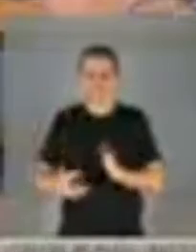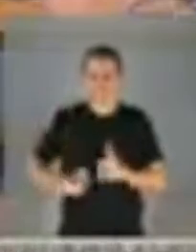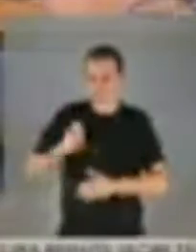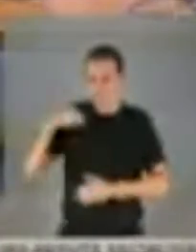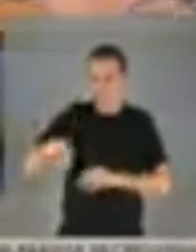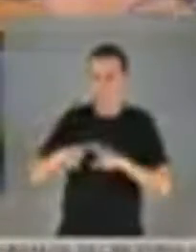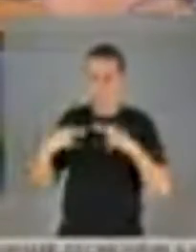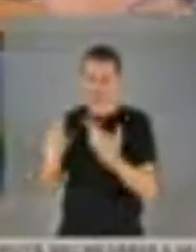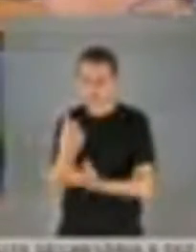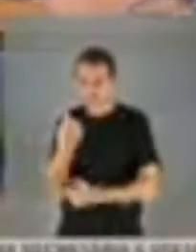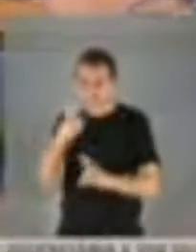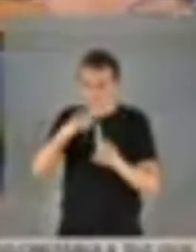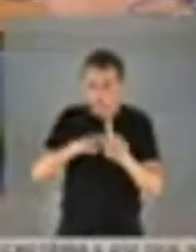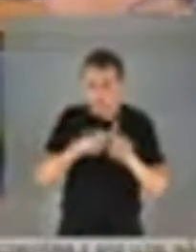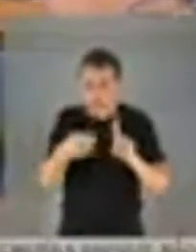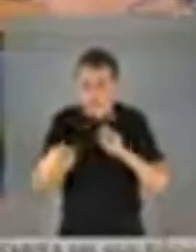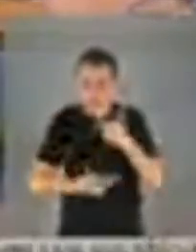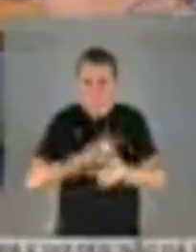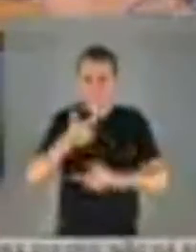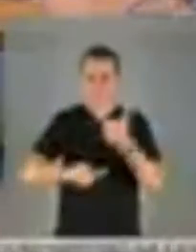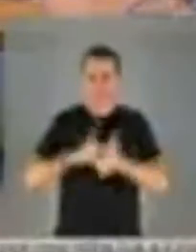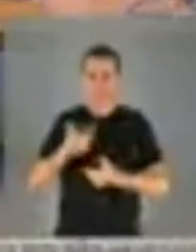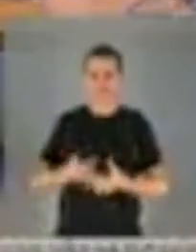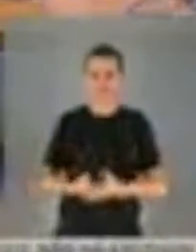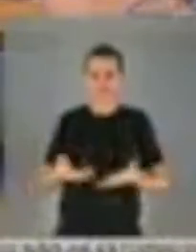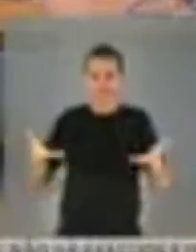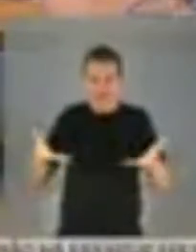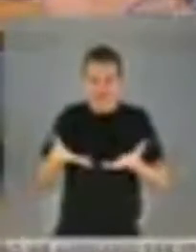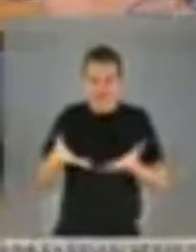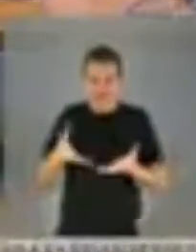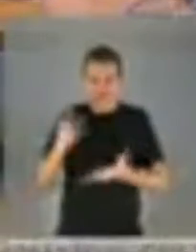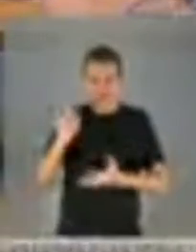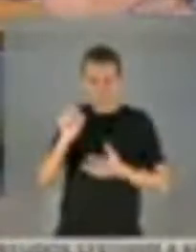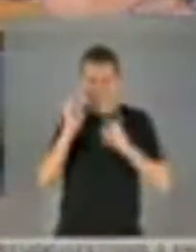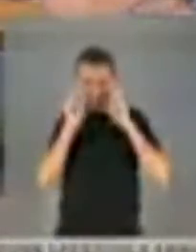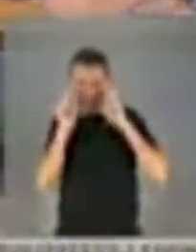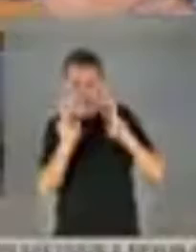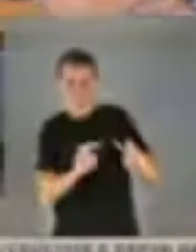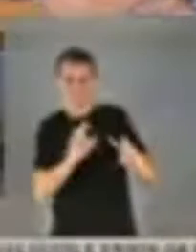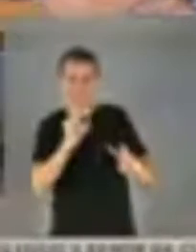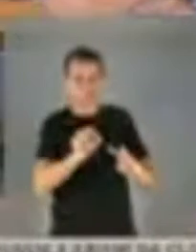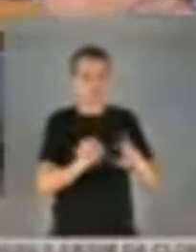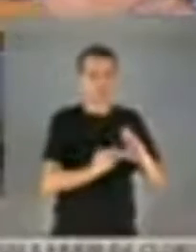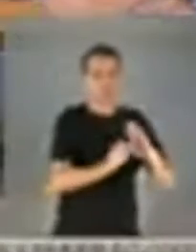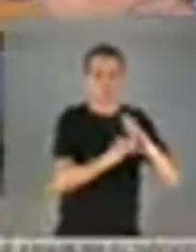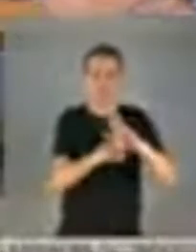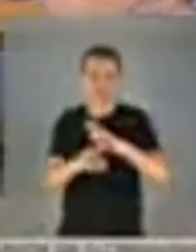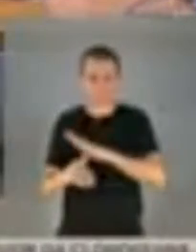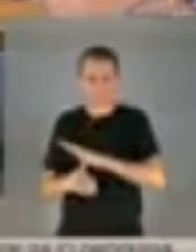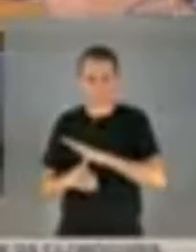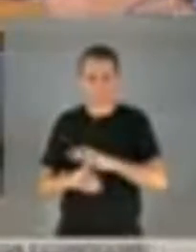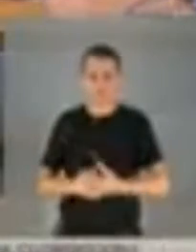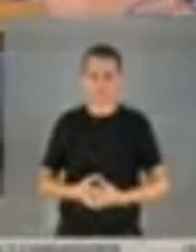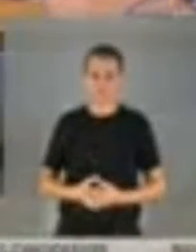de um mês de trabalho, agora que estão olhando um pouco para a corrupção,